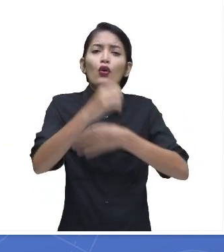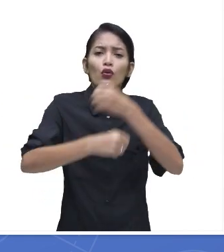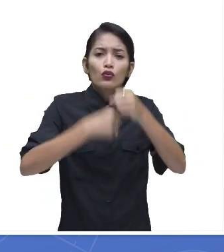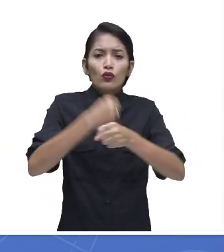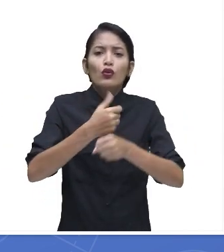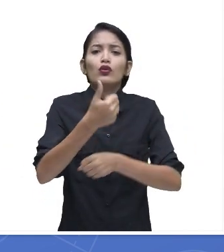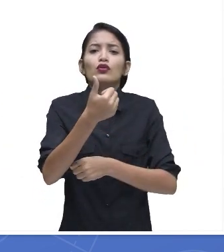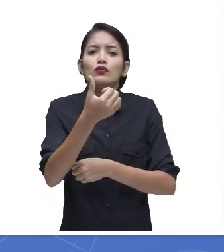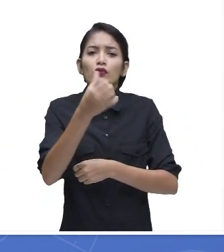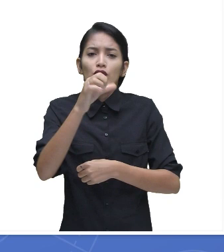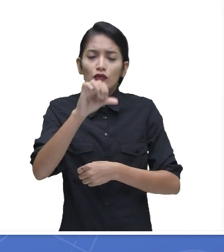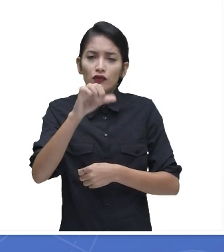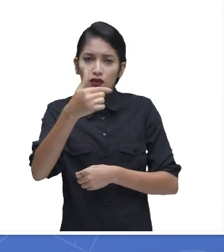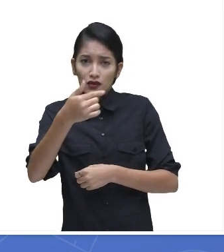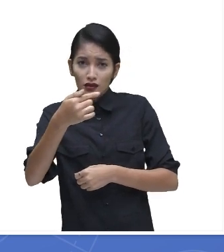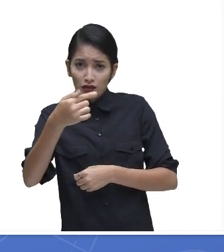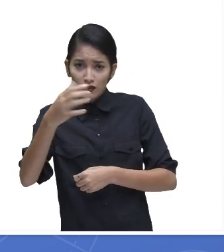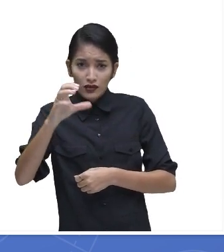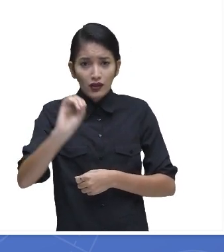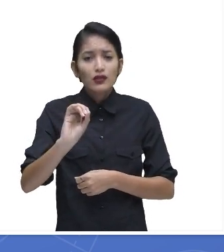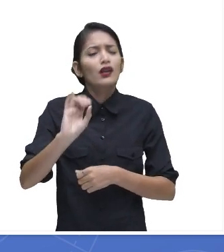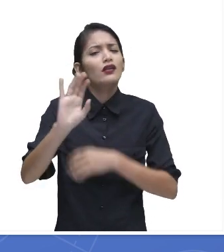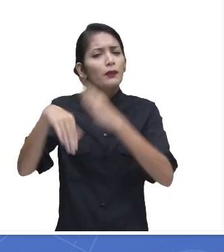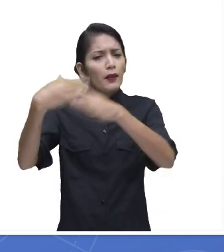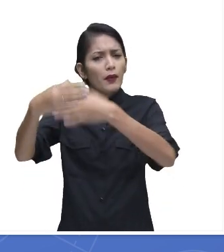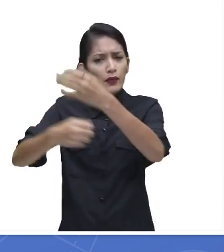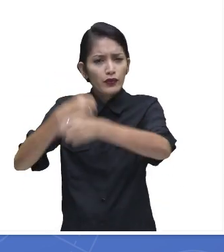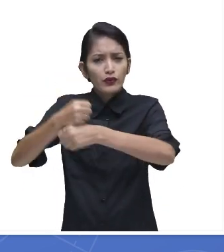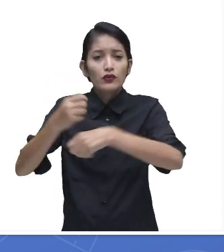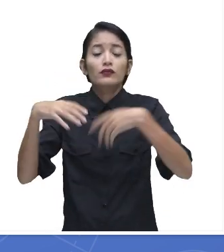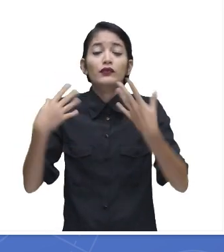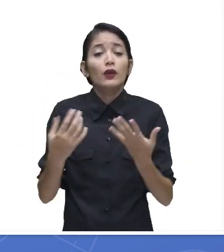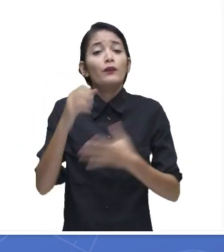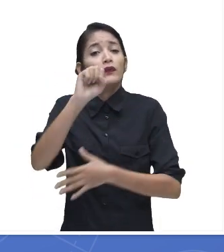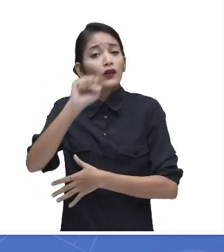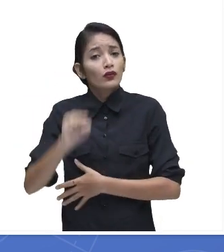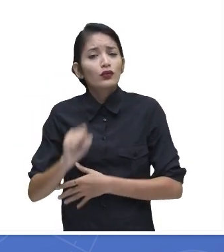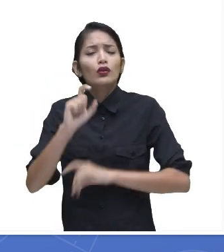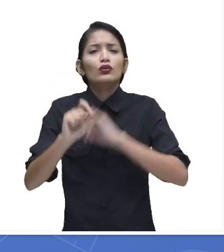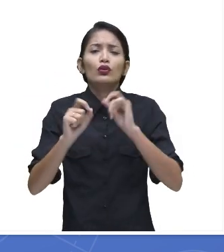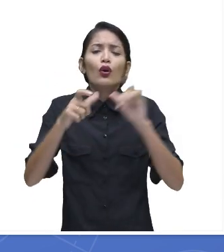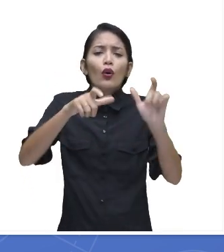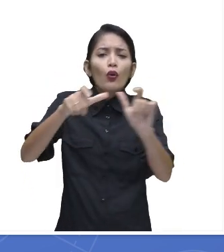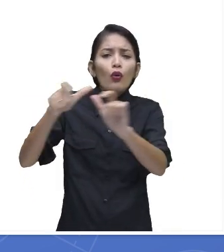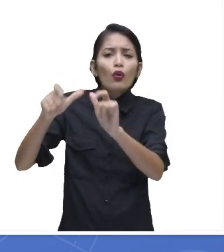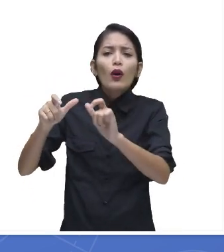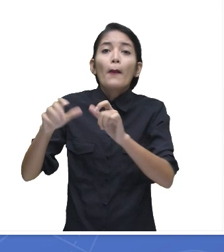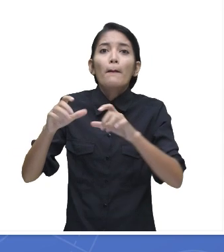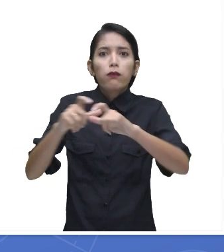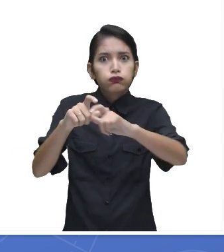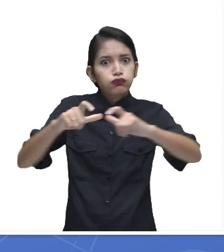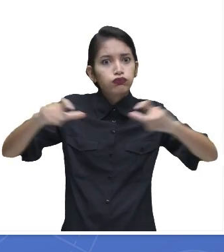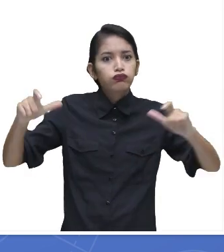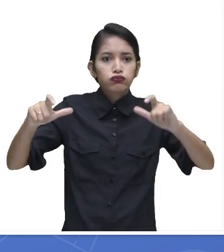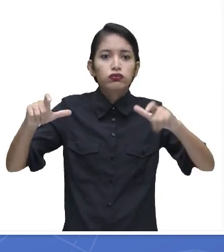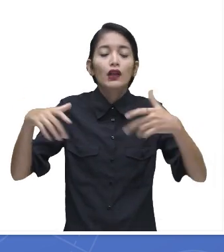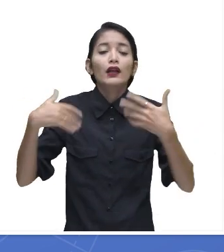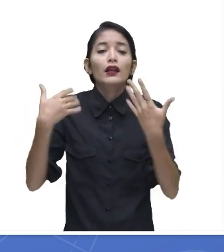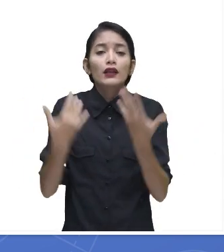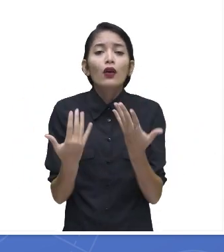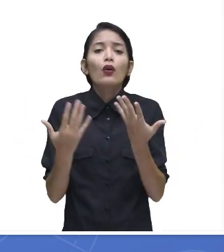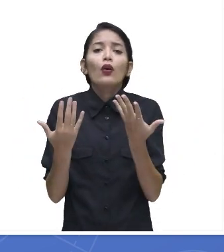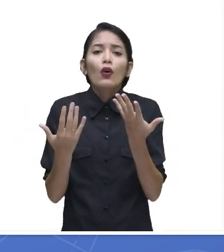e nos anos posteriores. Assim, o Sudeste consolidou-se como a região mais urbanizada do país. Tal ocorrência